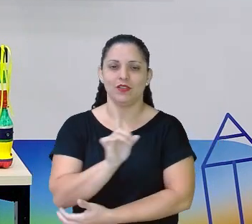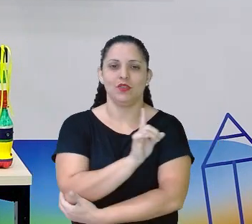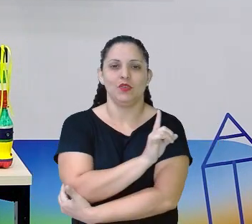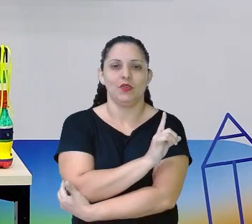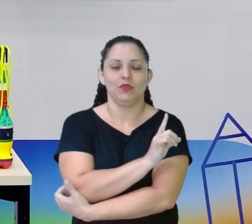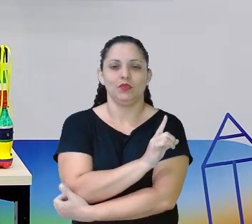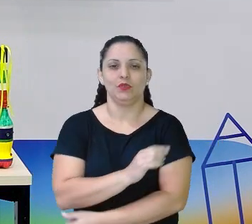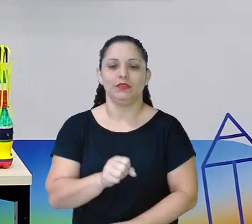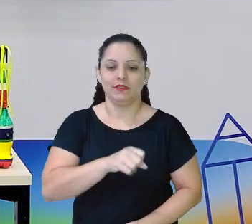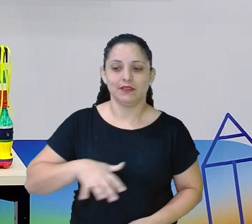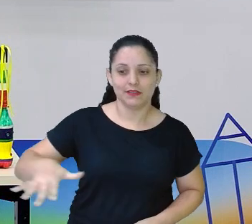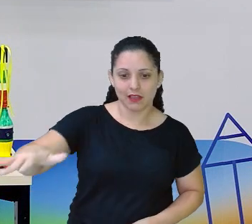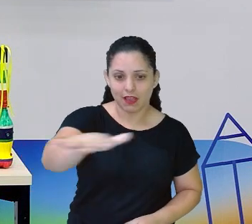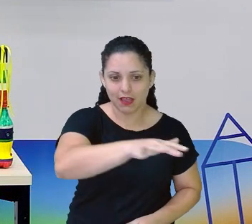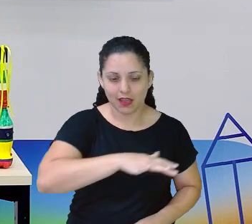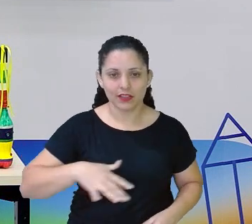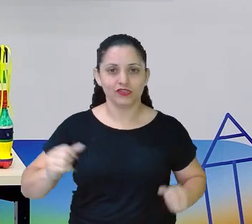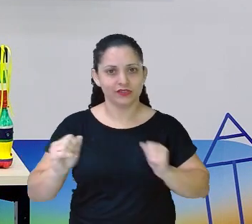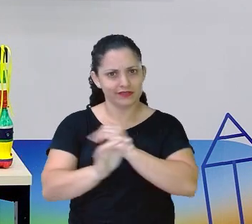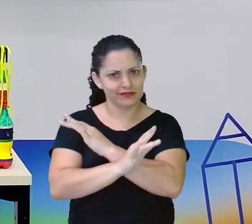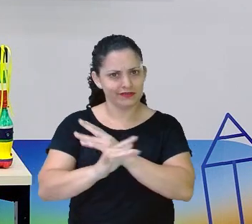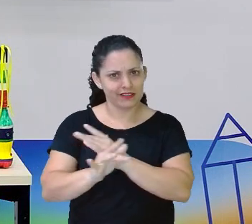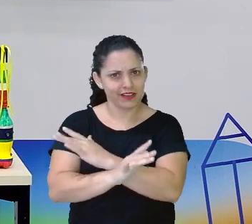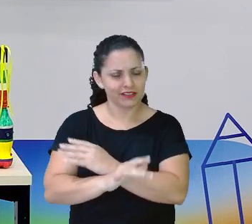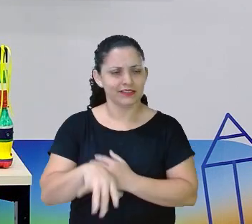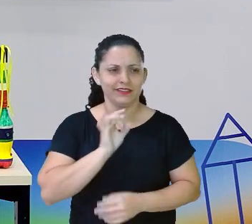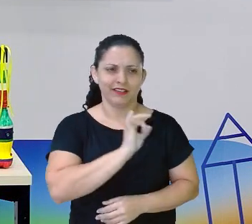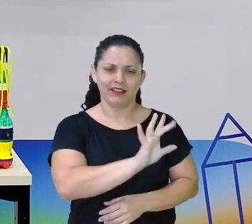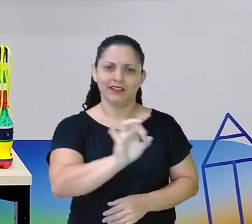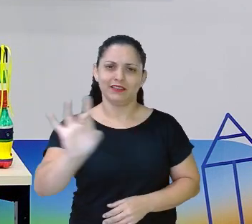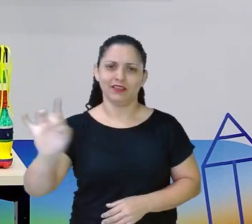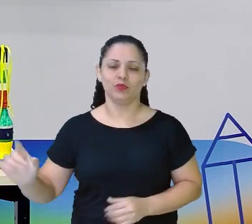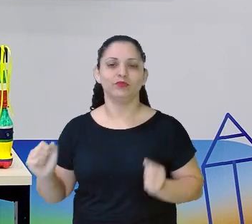grandes centros urbanos, nas cidades, mas cada um de nós,